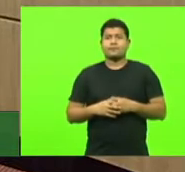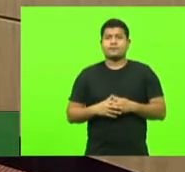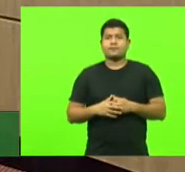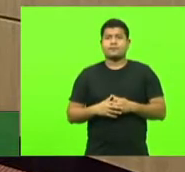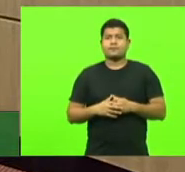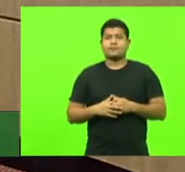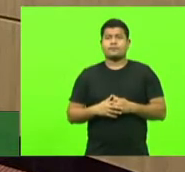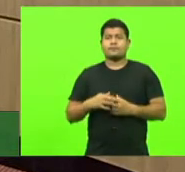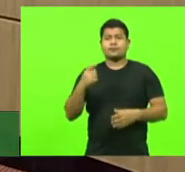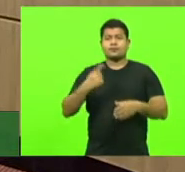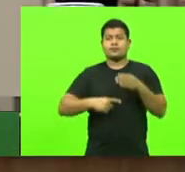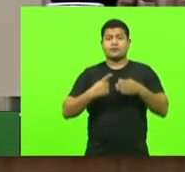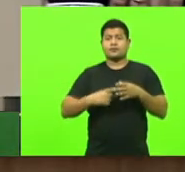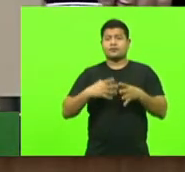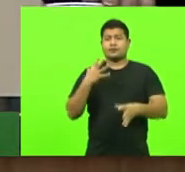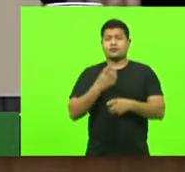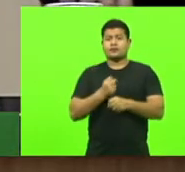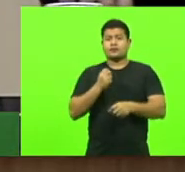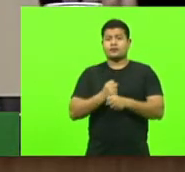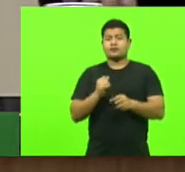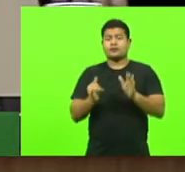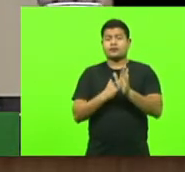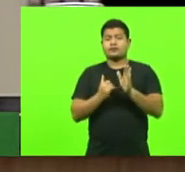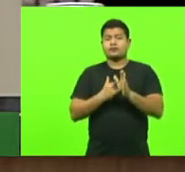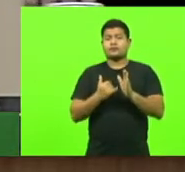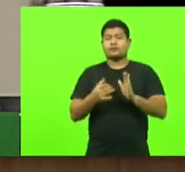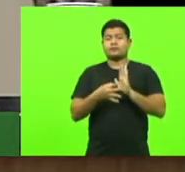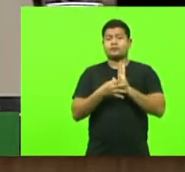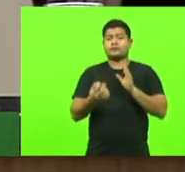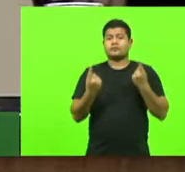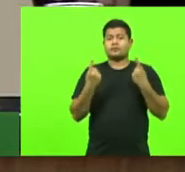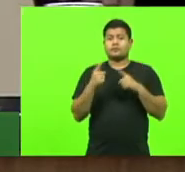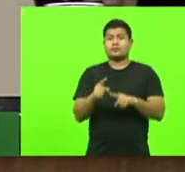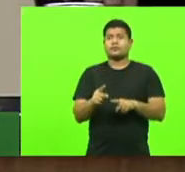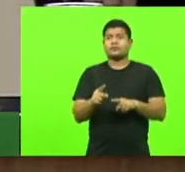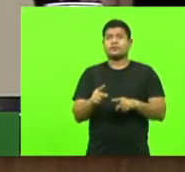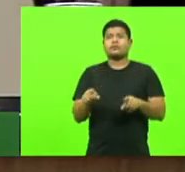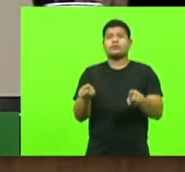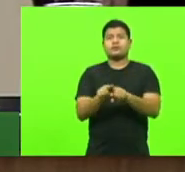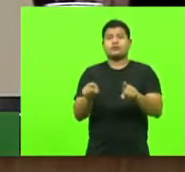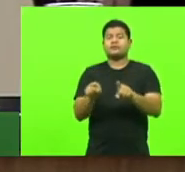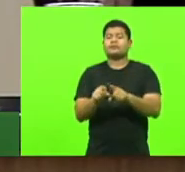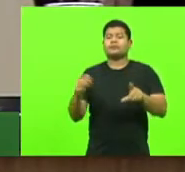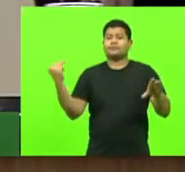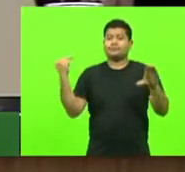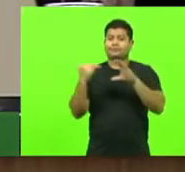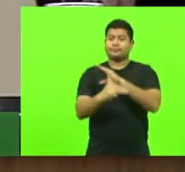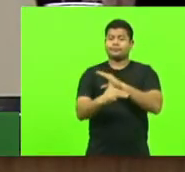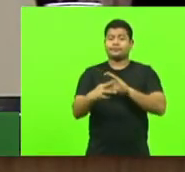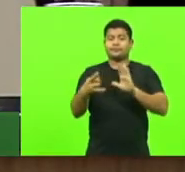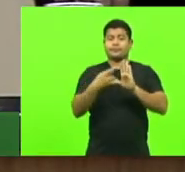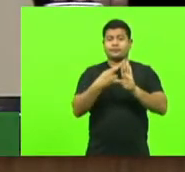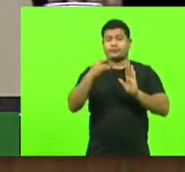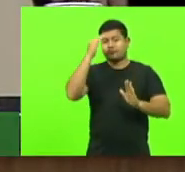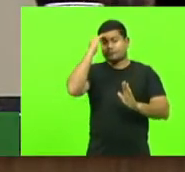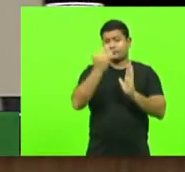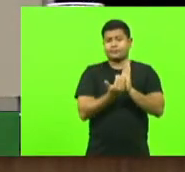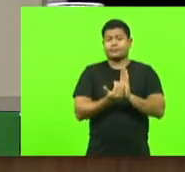A Comissão de Finanças e Tributação apresentou parecer contrário à seguinte matéria, e as mesmas também terão seu encaminhamento conforme o regimento interno. Projeto